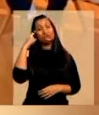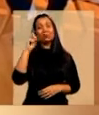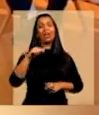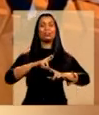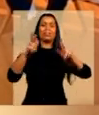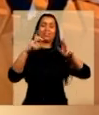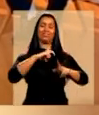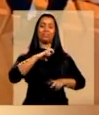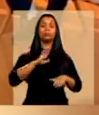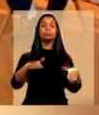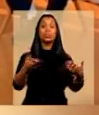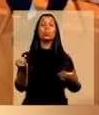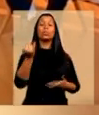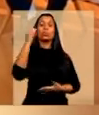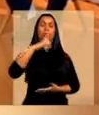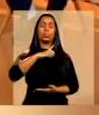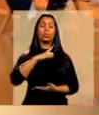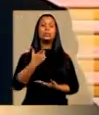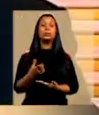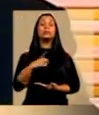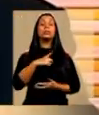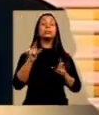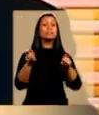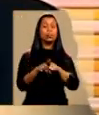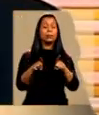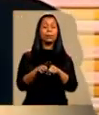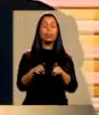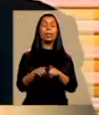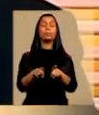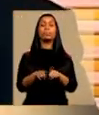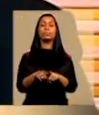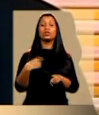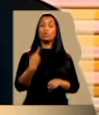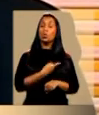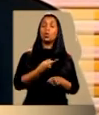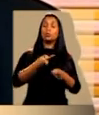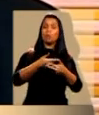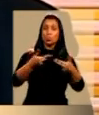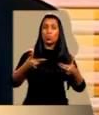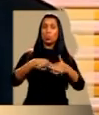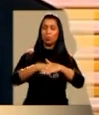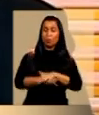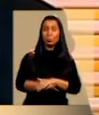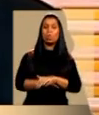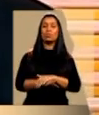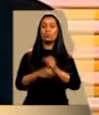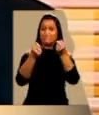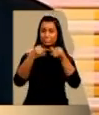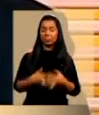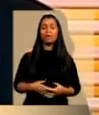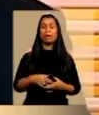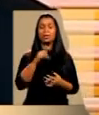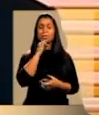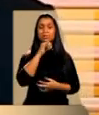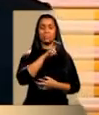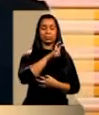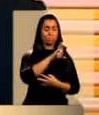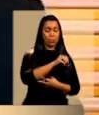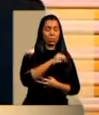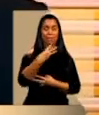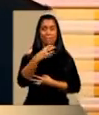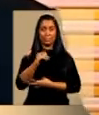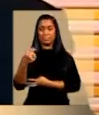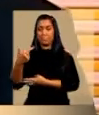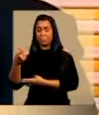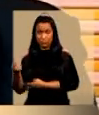que é o que faz a diferença. Então é importante. E tem a questão também, né? Que a gente costuma falar a regra